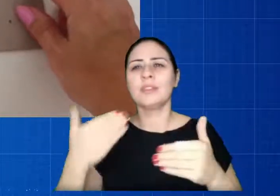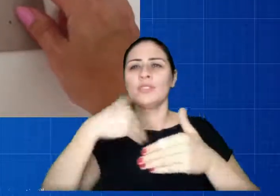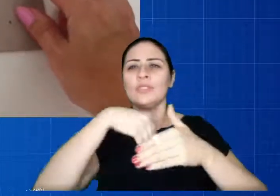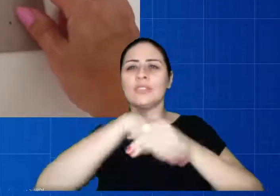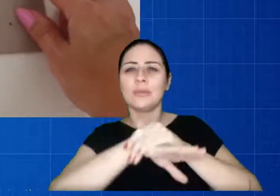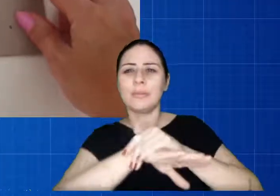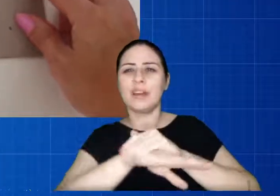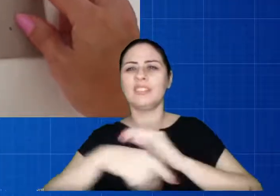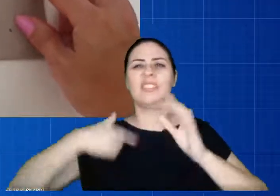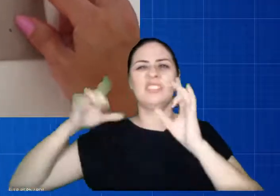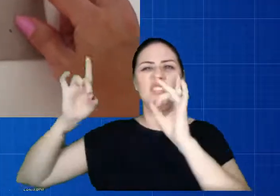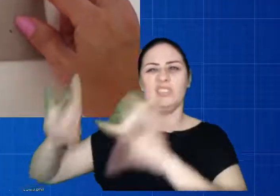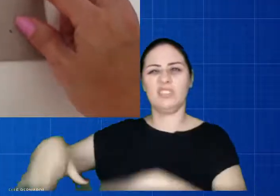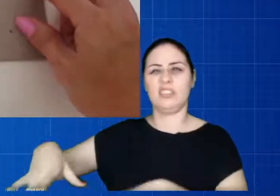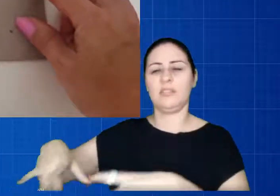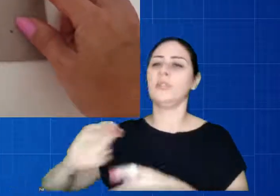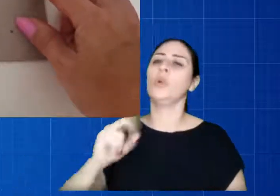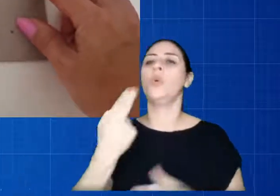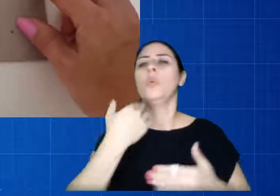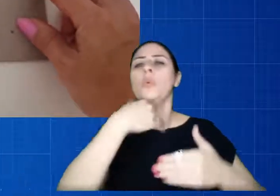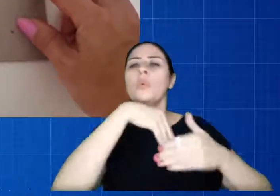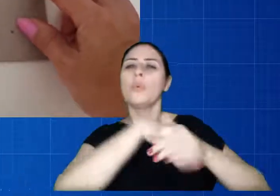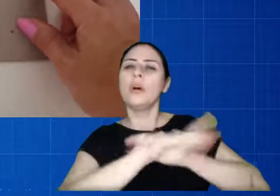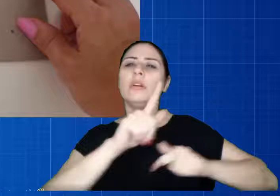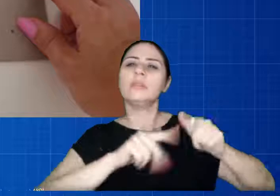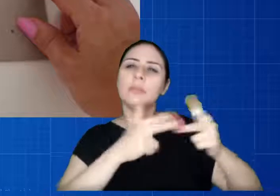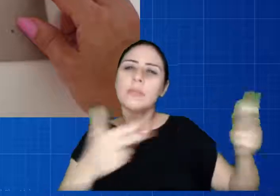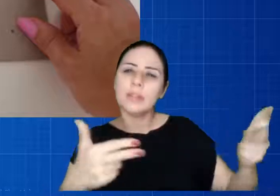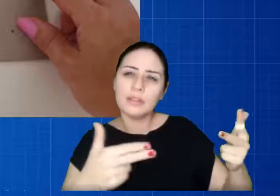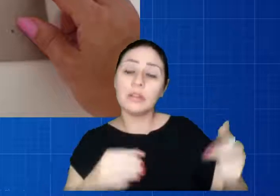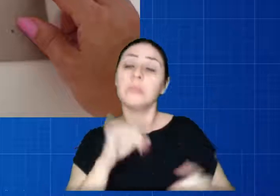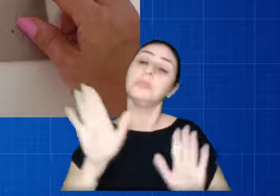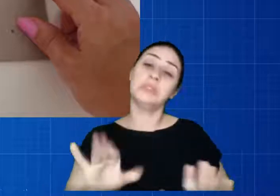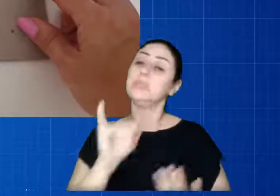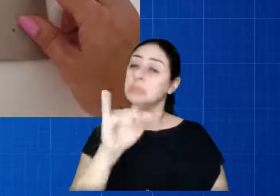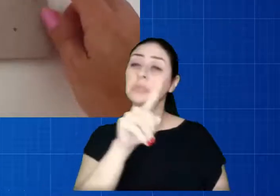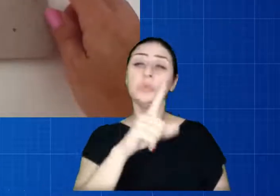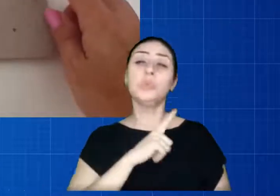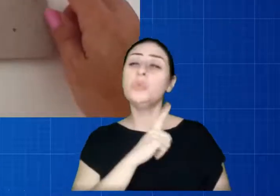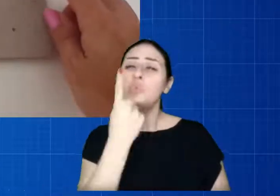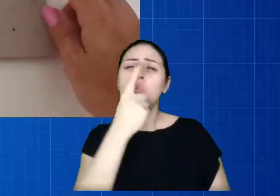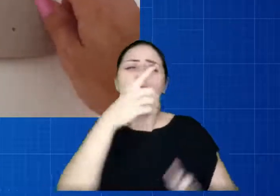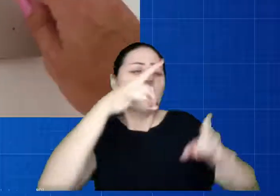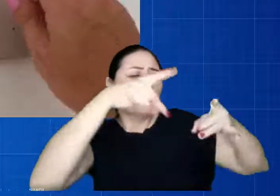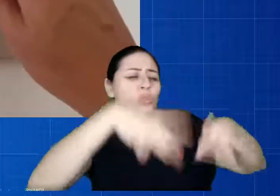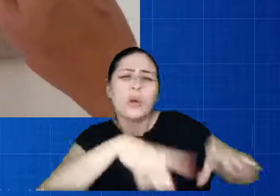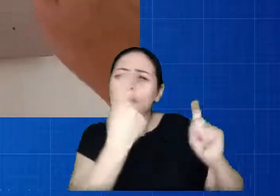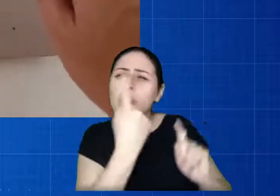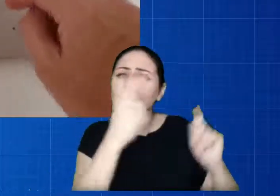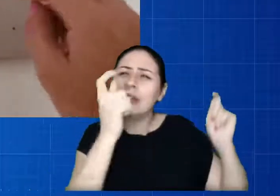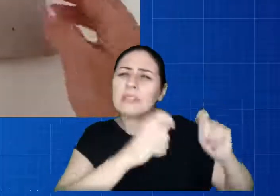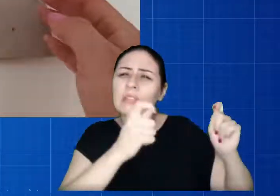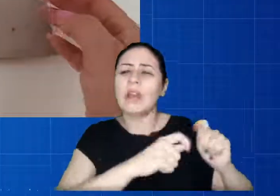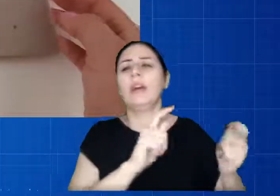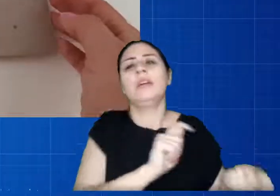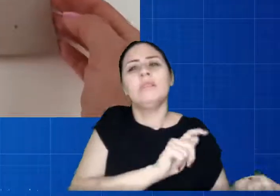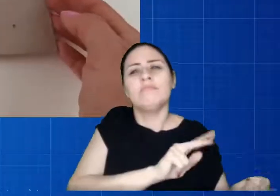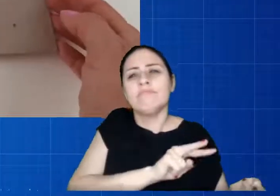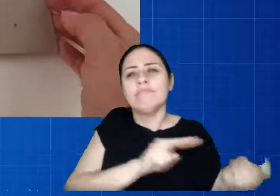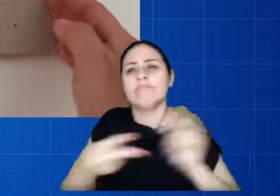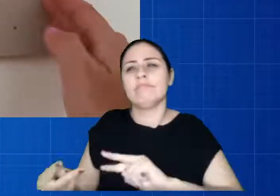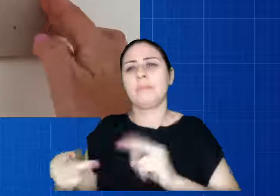gente amassa e joga fora? Ou não, levamos, guardamos nossas coisas, mas se você tiver só uma sobrando, você pode fazer o recorte e